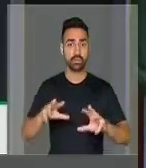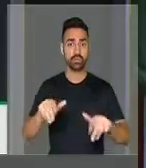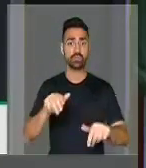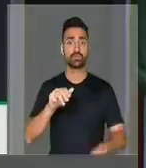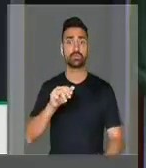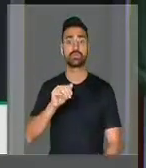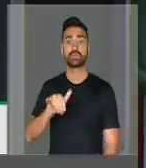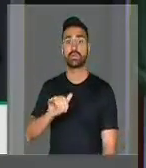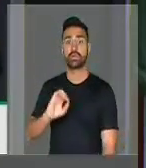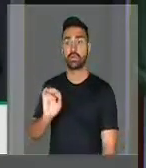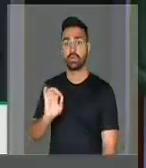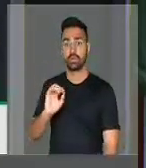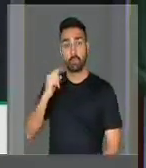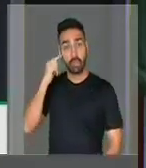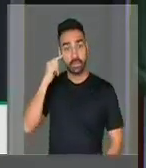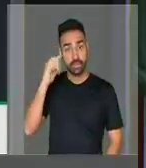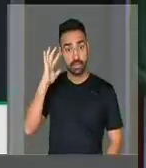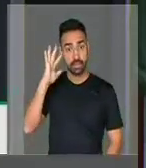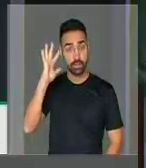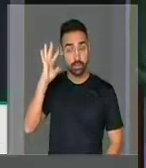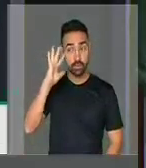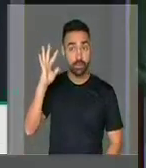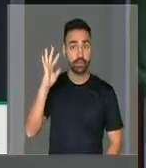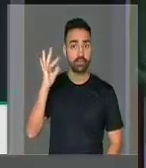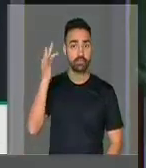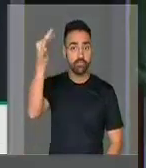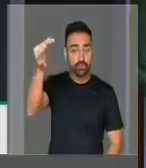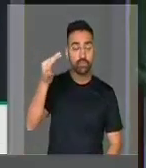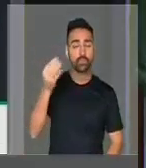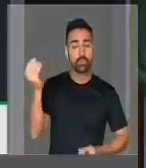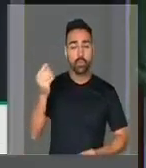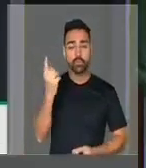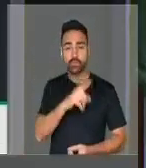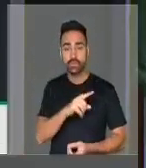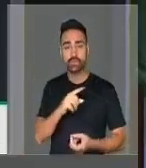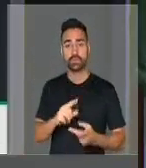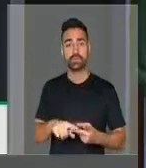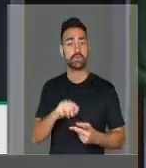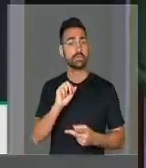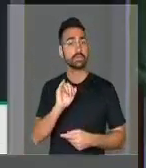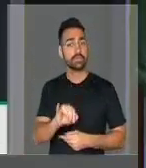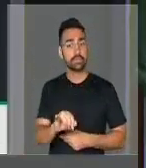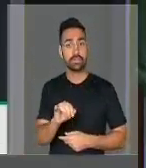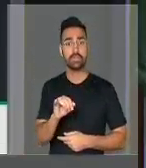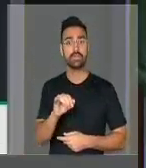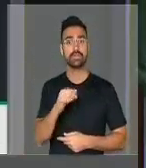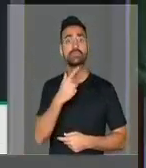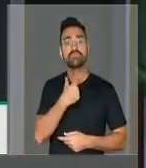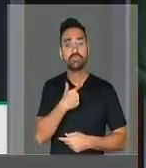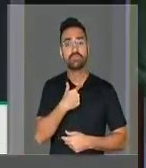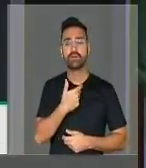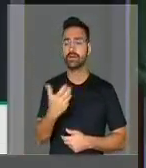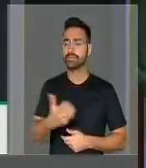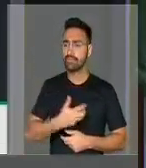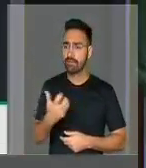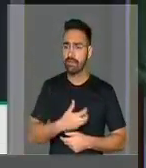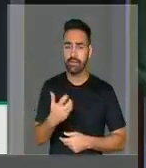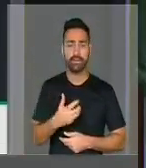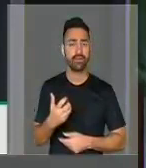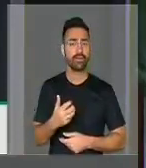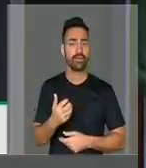essa dimensão da utopia, do vir a ser, sem essa generosa disposição de aposta